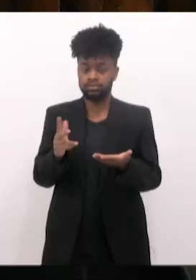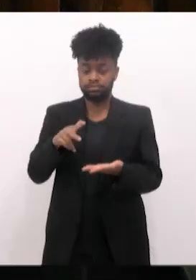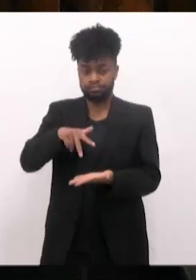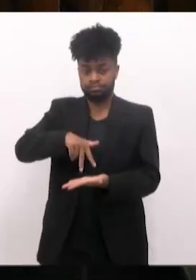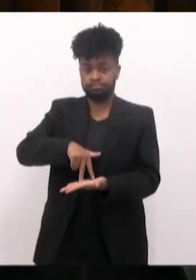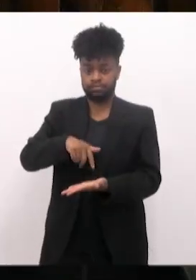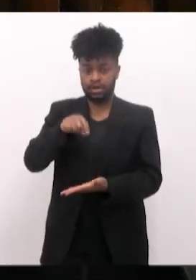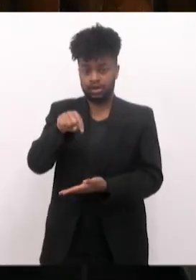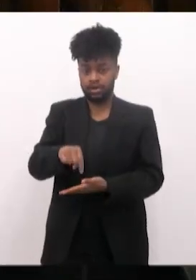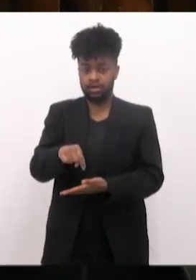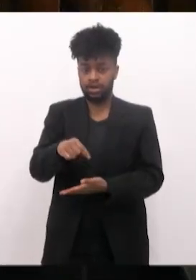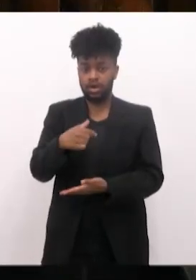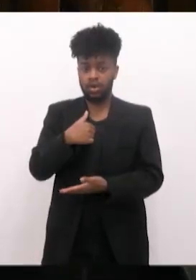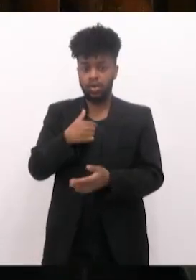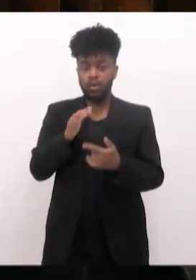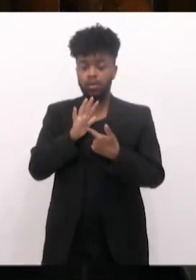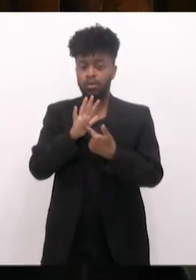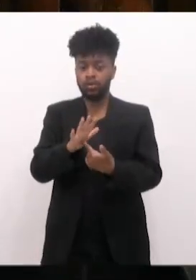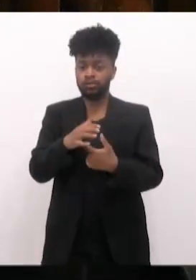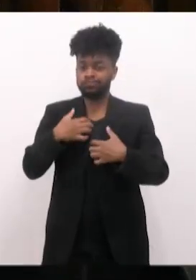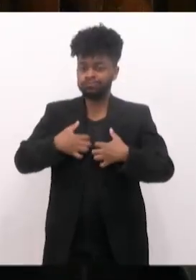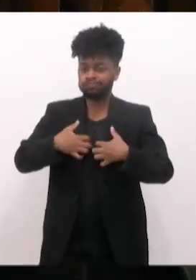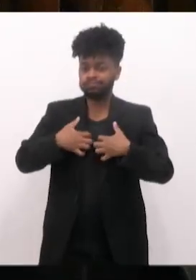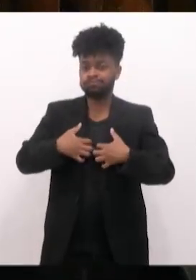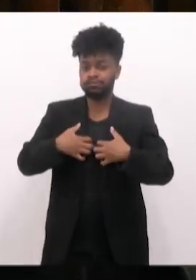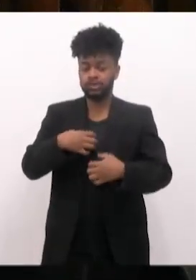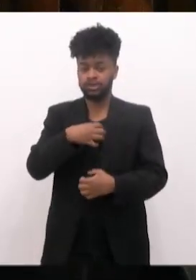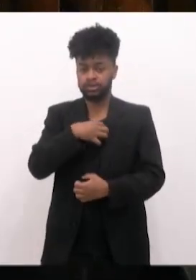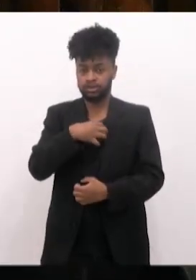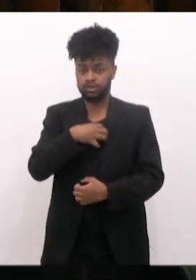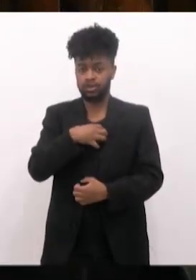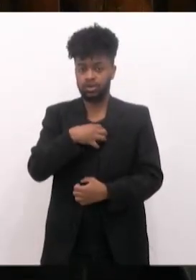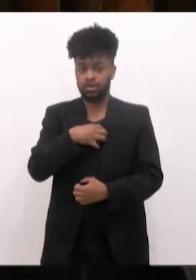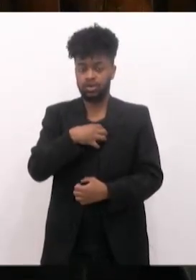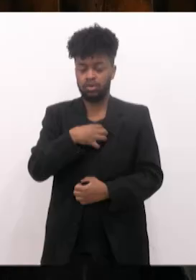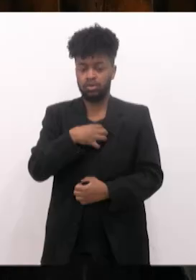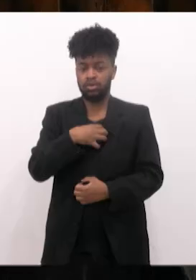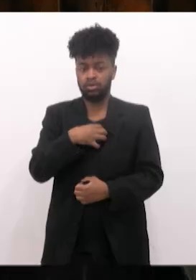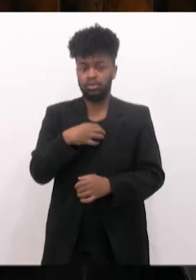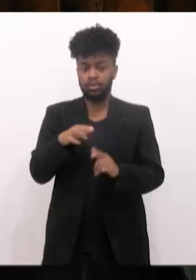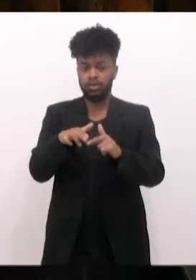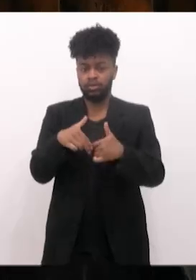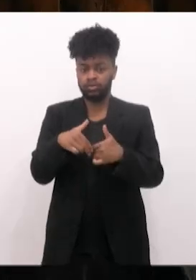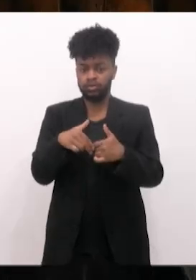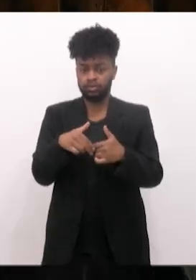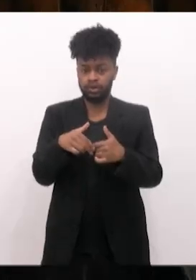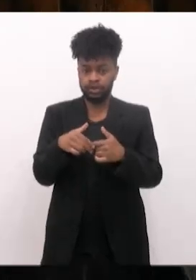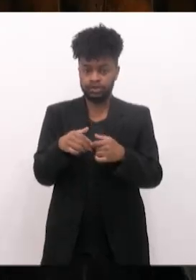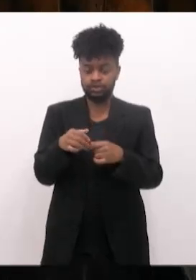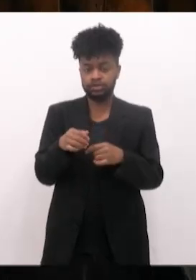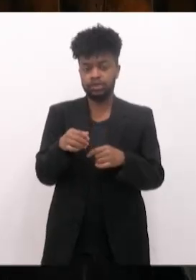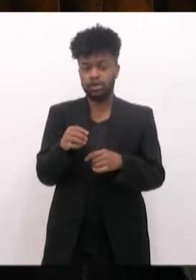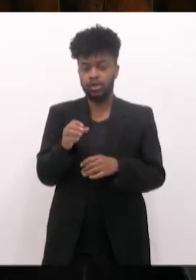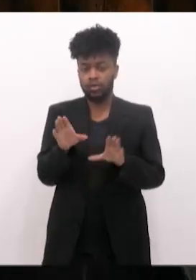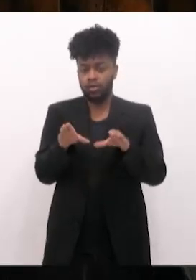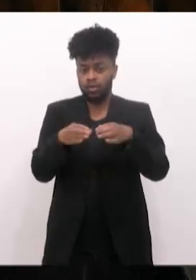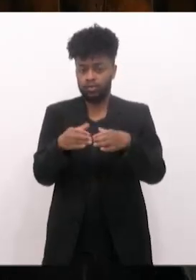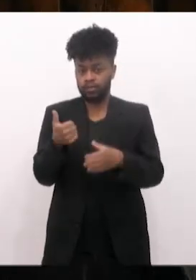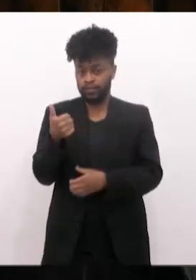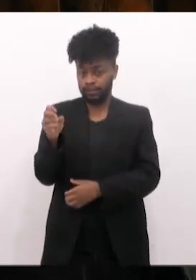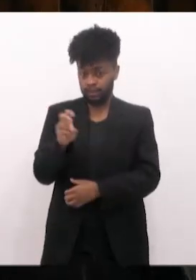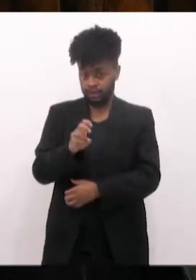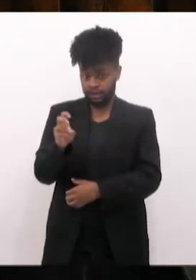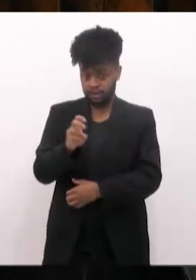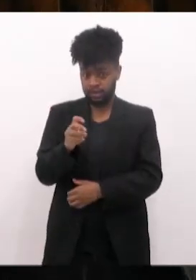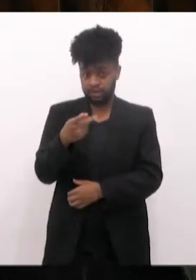externar toda a minha indignação com o comando do 15º Batalhão da